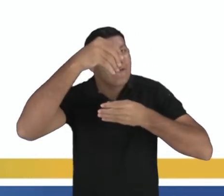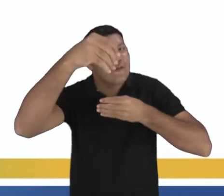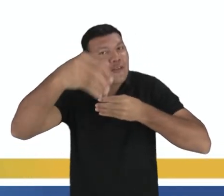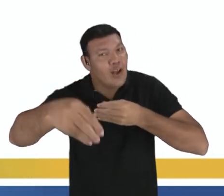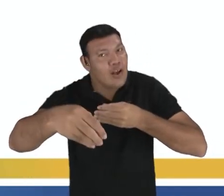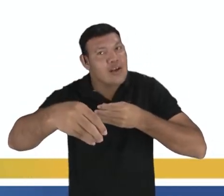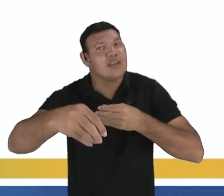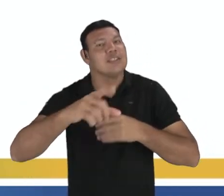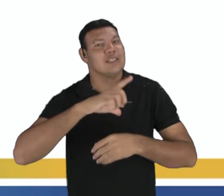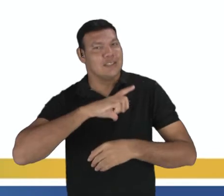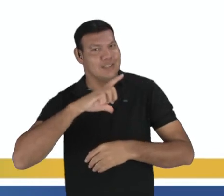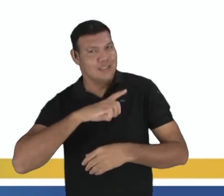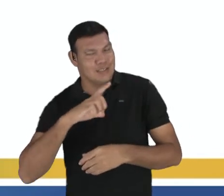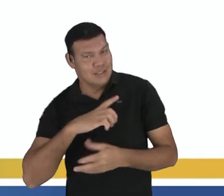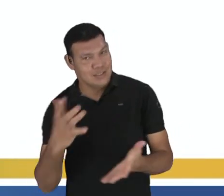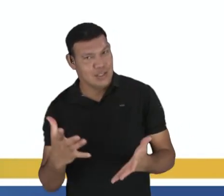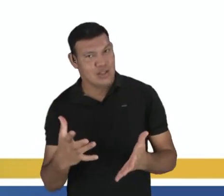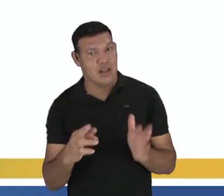desse diálogo,